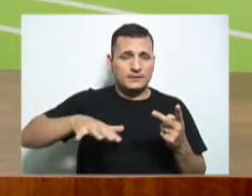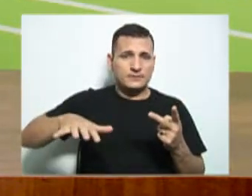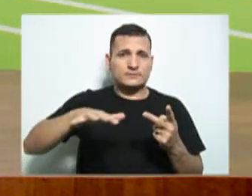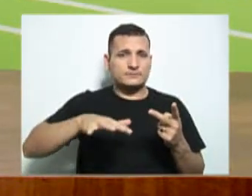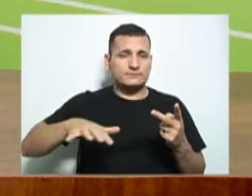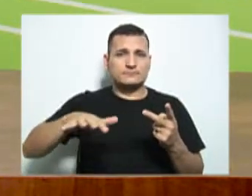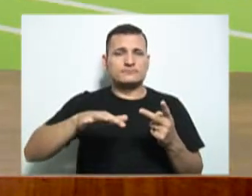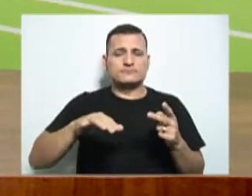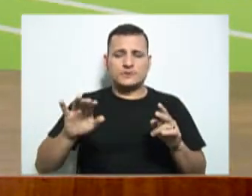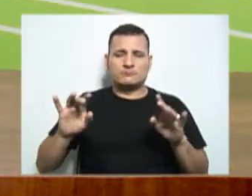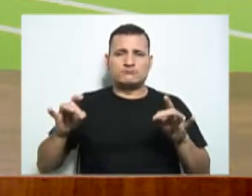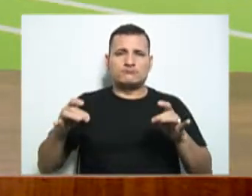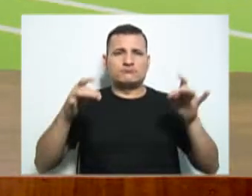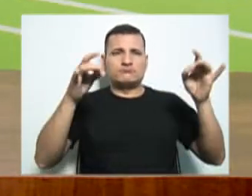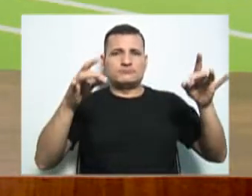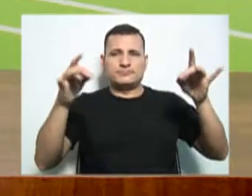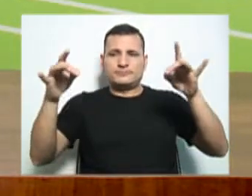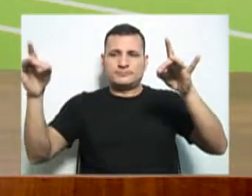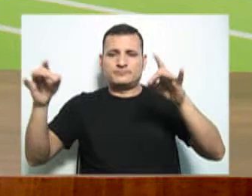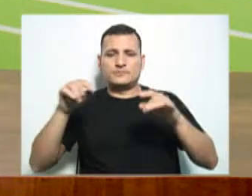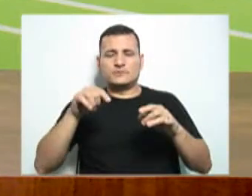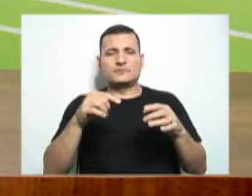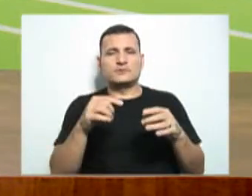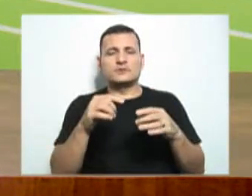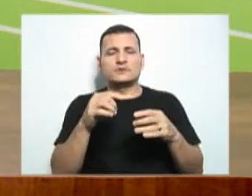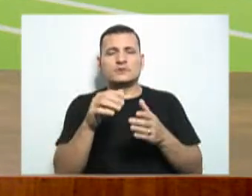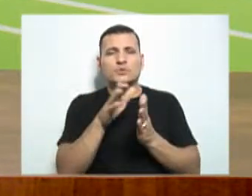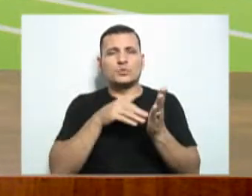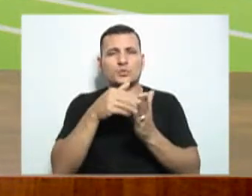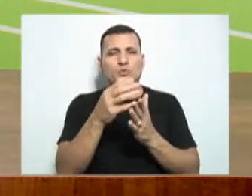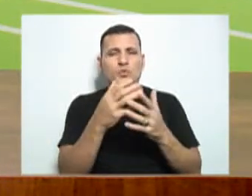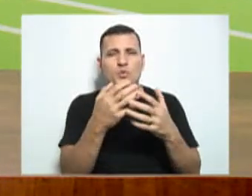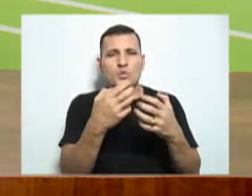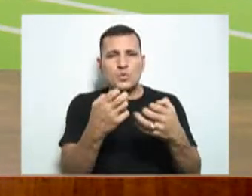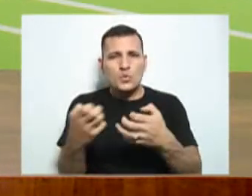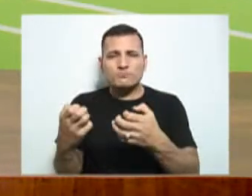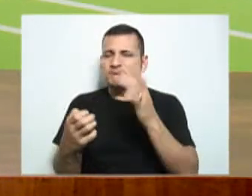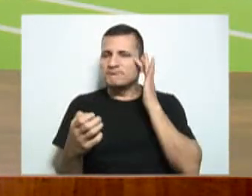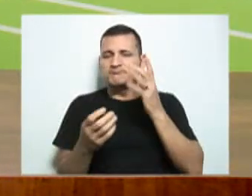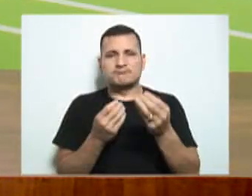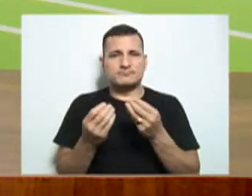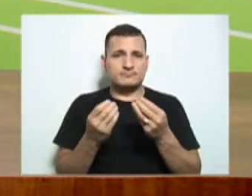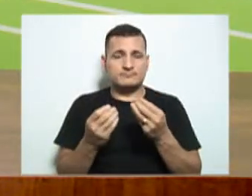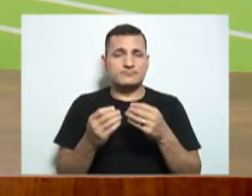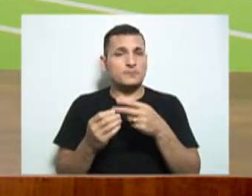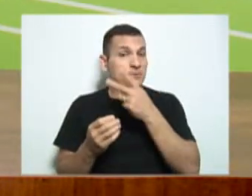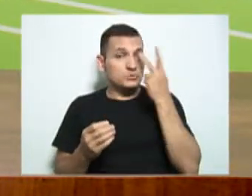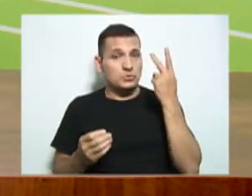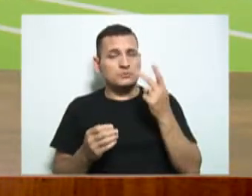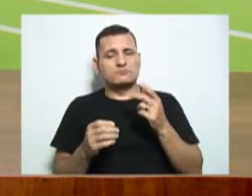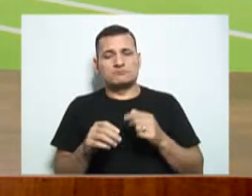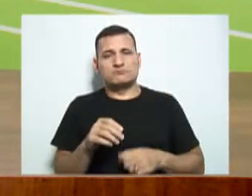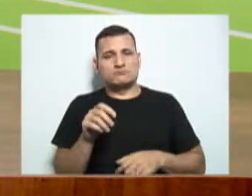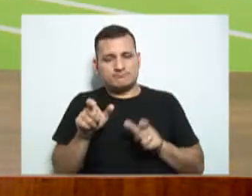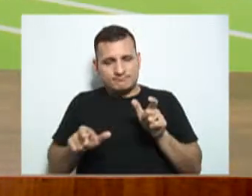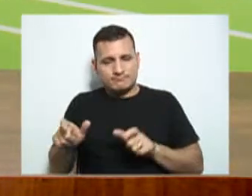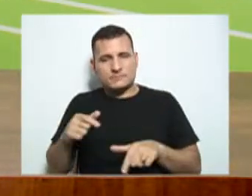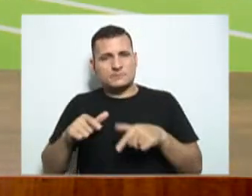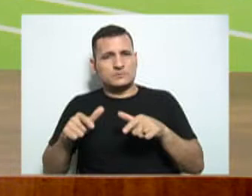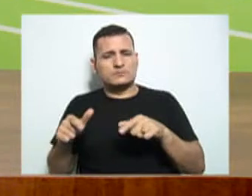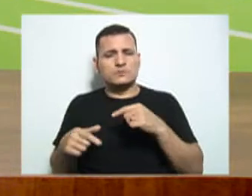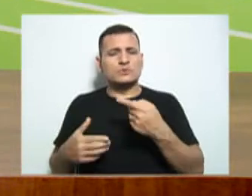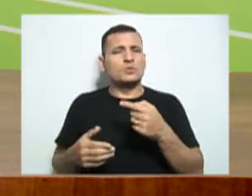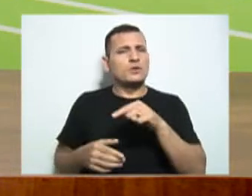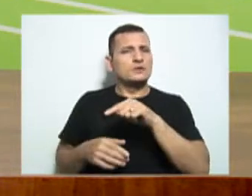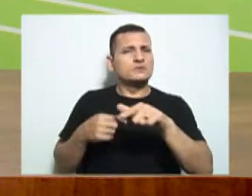esperar secar essa tinta. Eu não sei como é que funciona esse setor, pessoas trabalhando. Então, essa atividade, ela custa